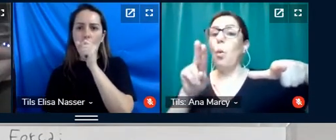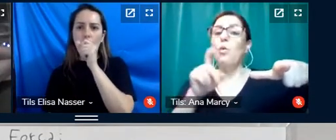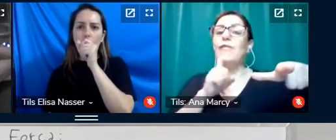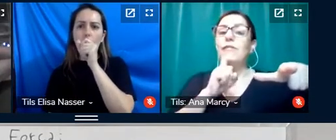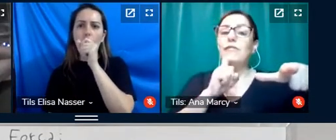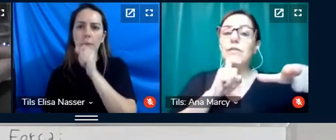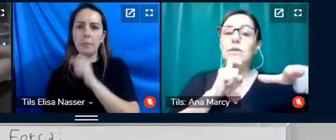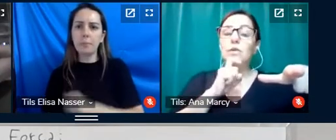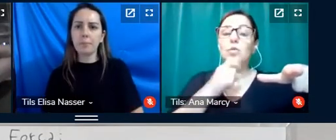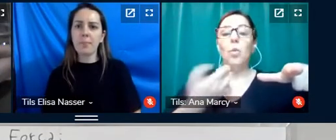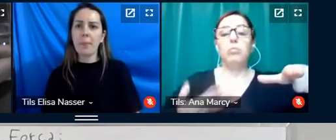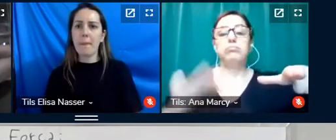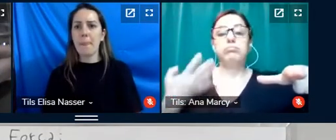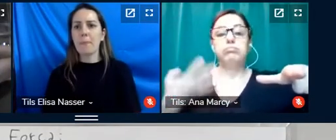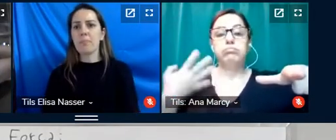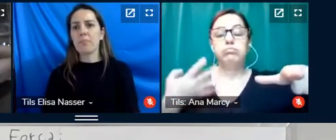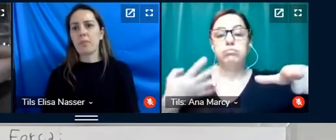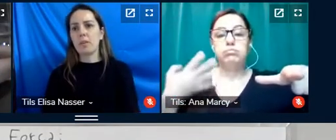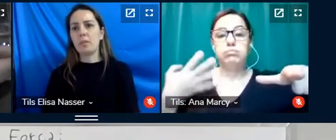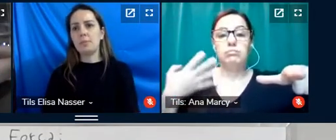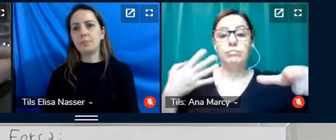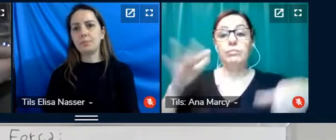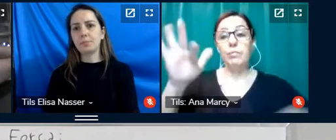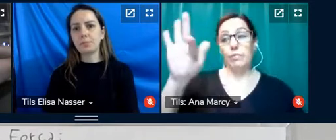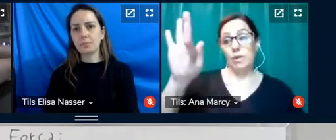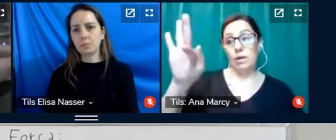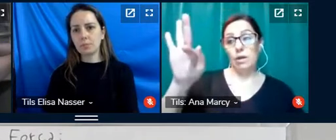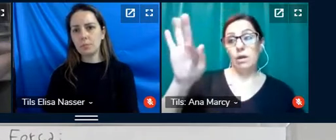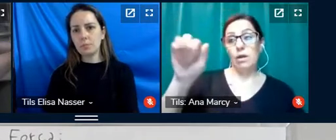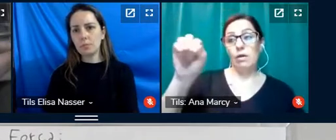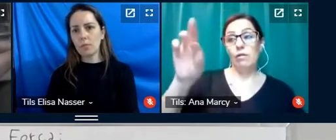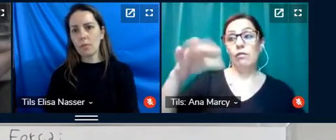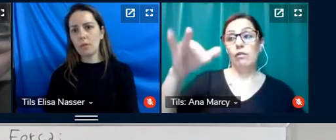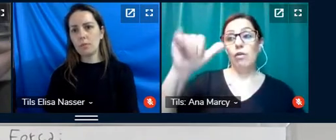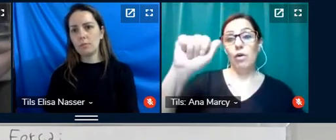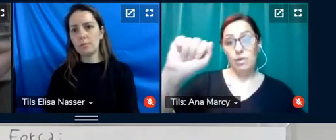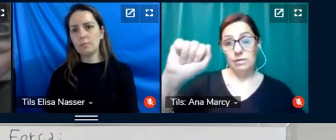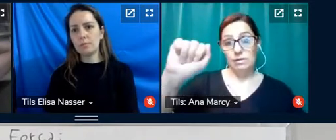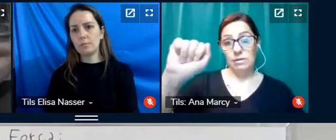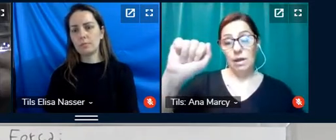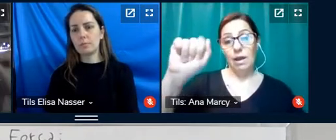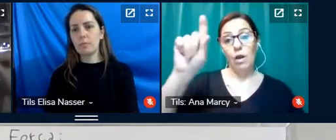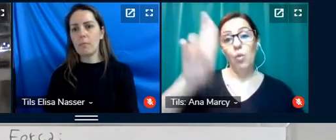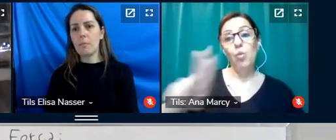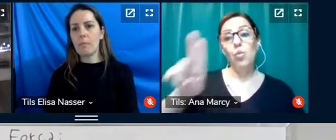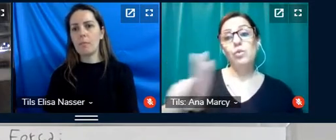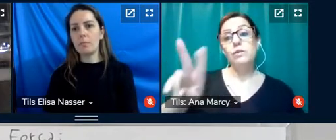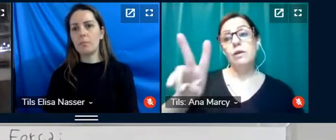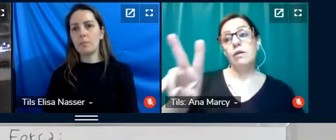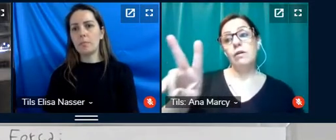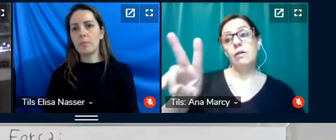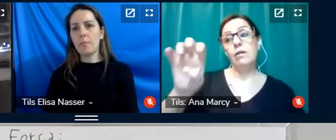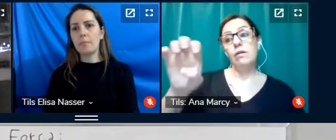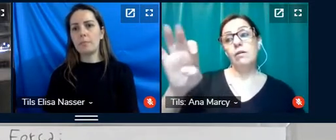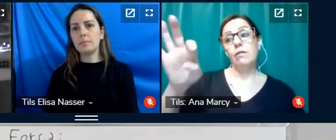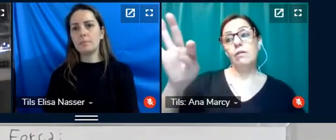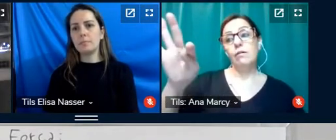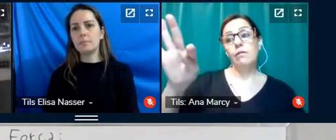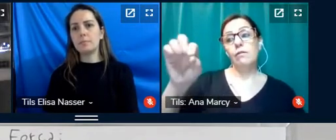Né? Uma força não é uma propriedade escalar, é uma propriedade vetorial, tá? Porque